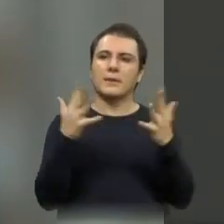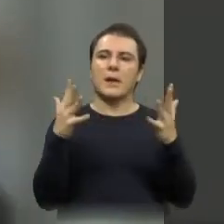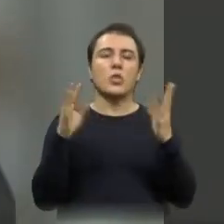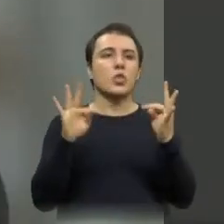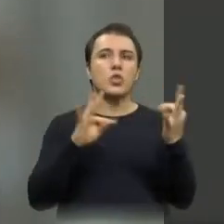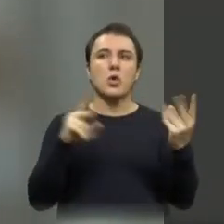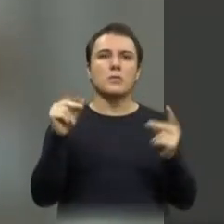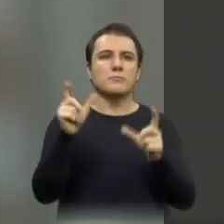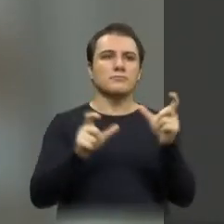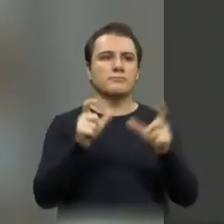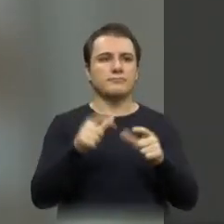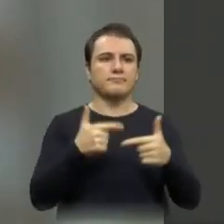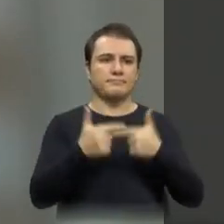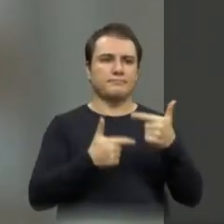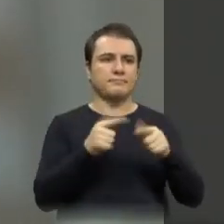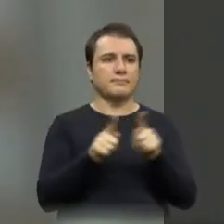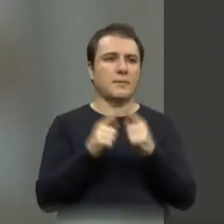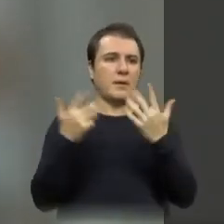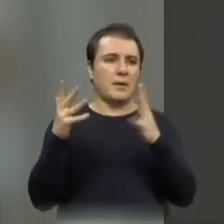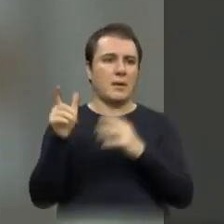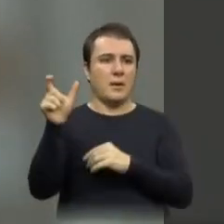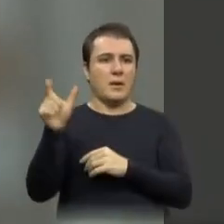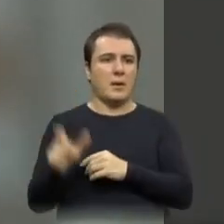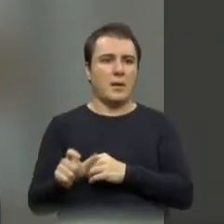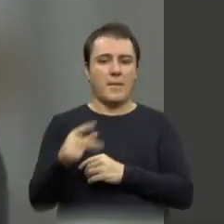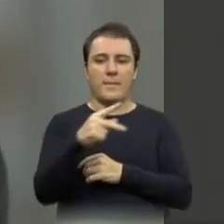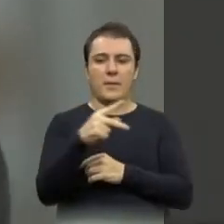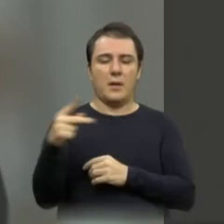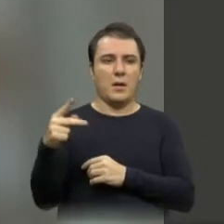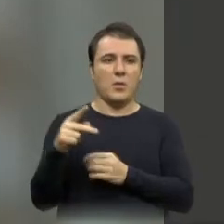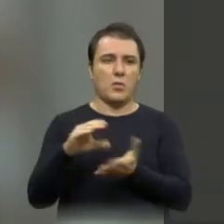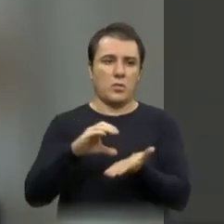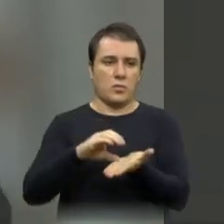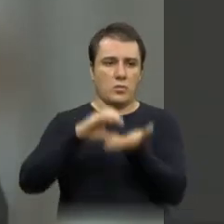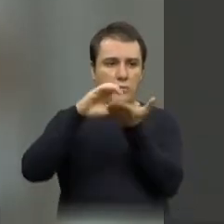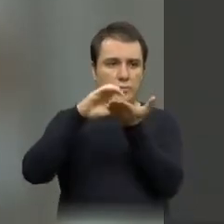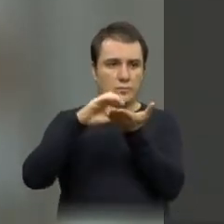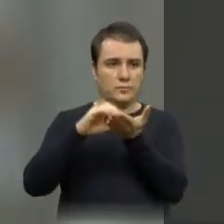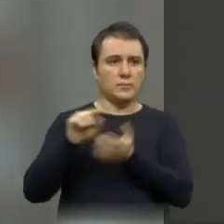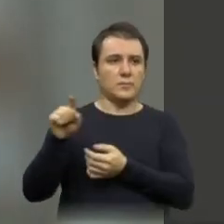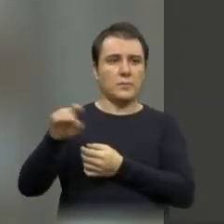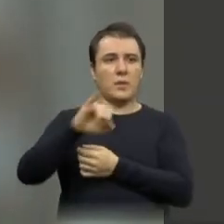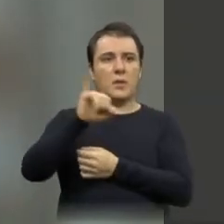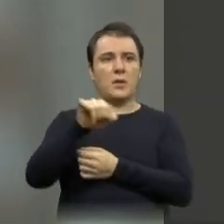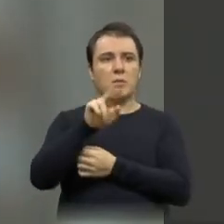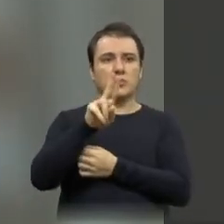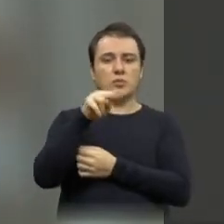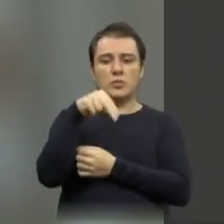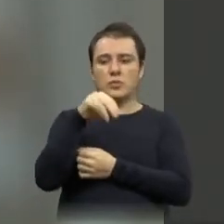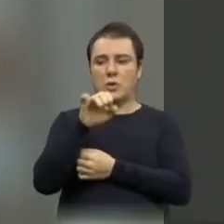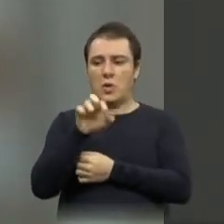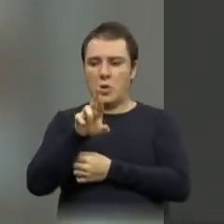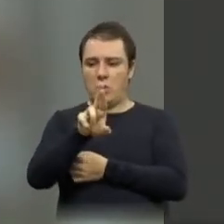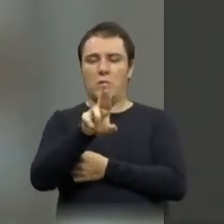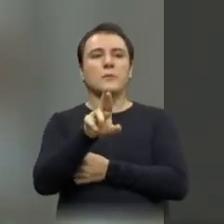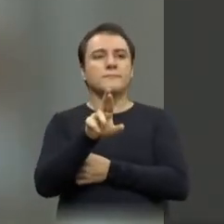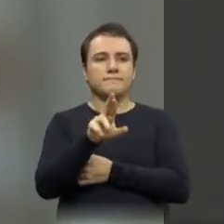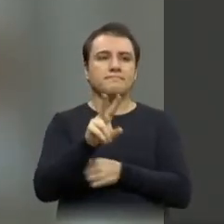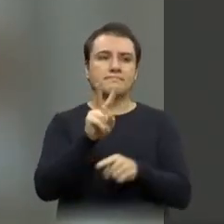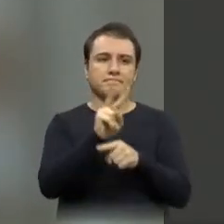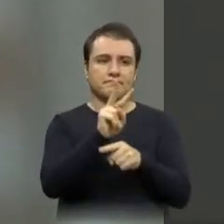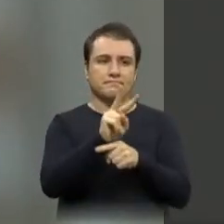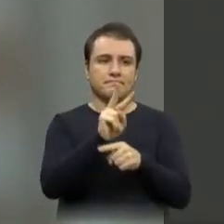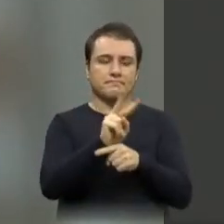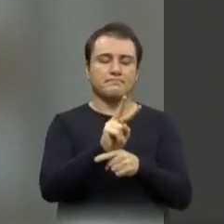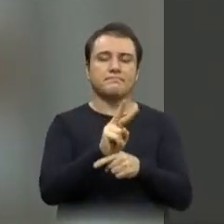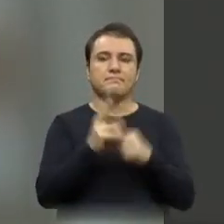articularam. Também um parabéns especialíssimo para o presidente do conselho, que é o Júnior Abreu, o Conselho de Proteção e